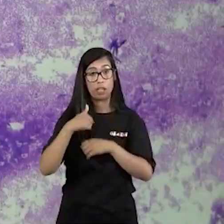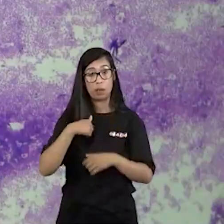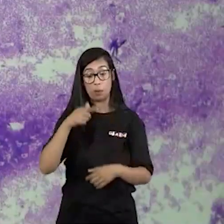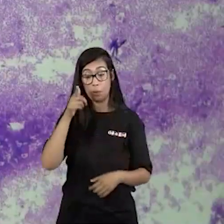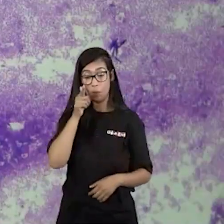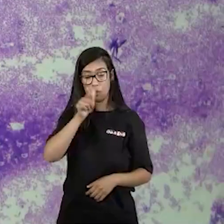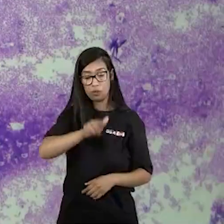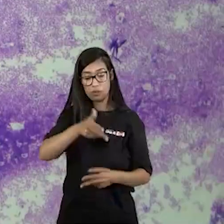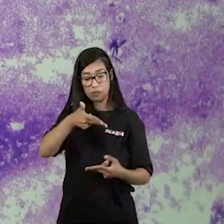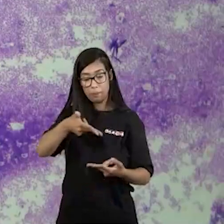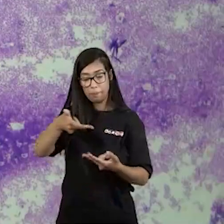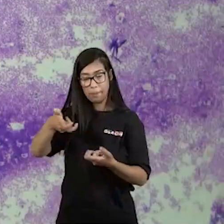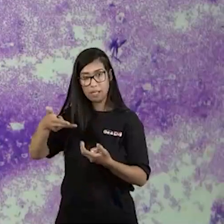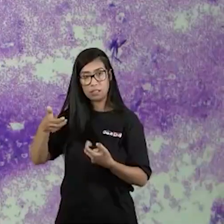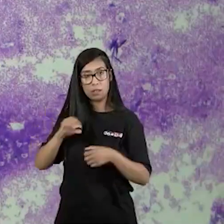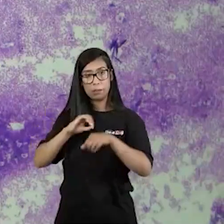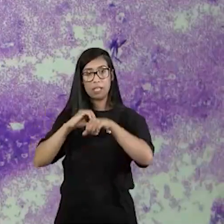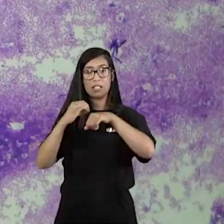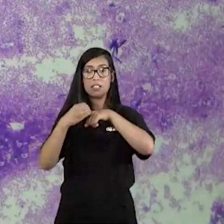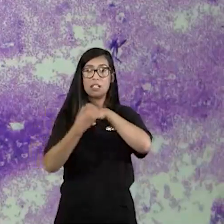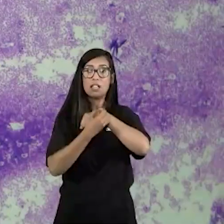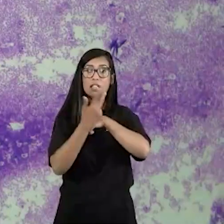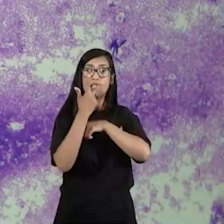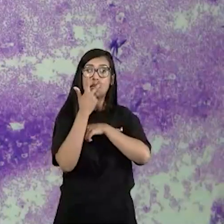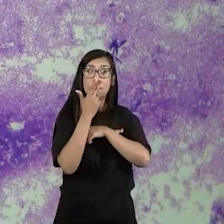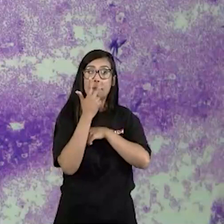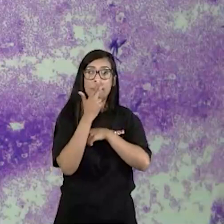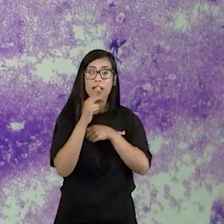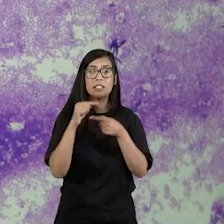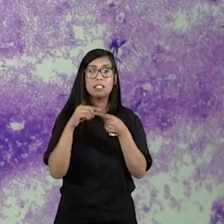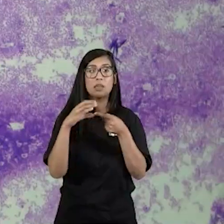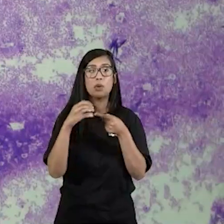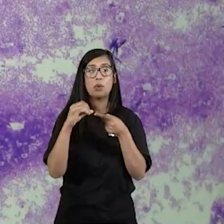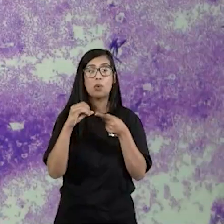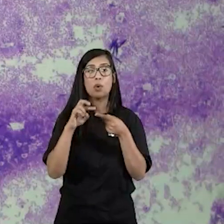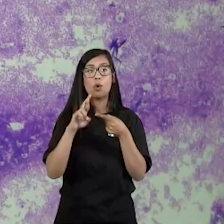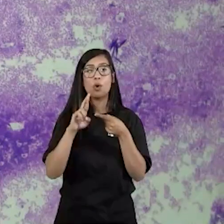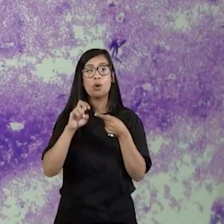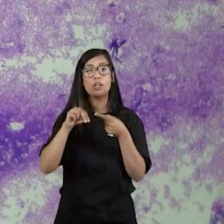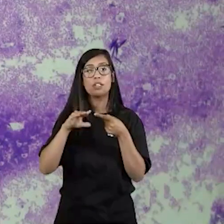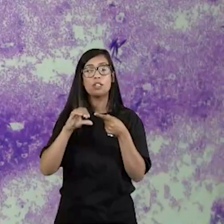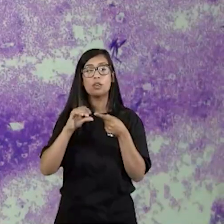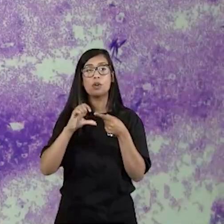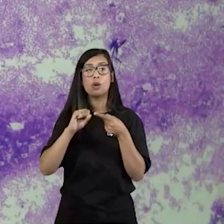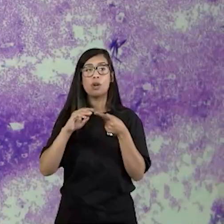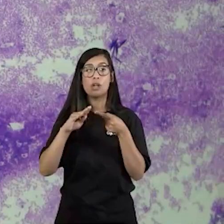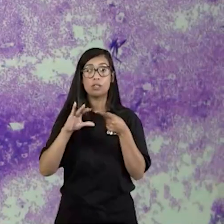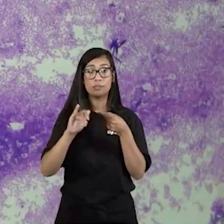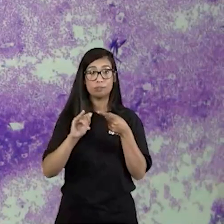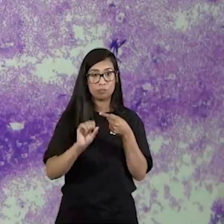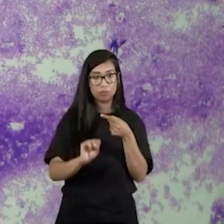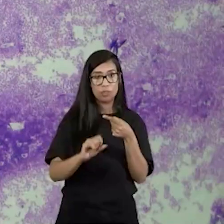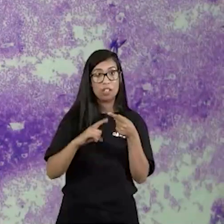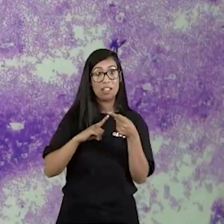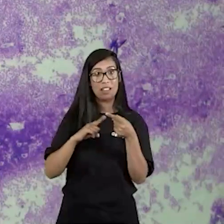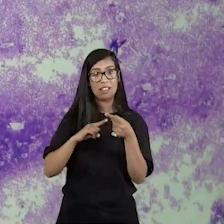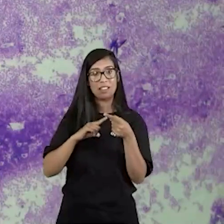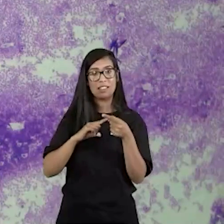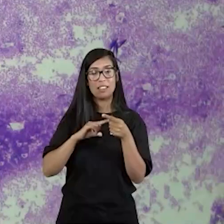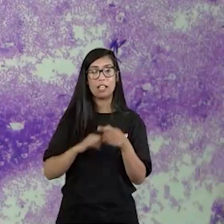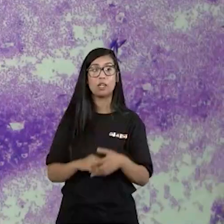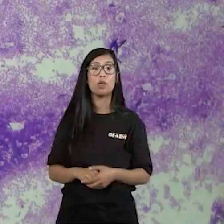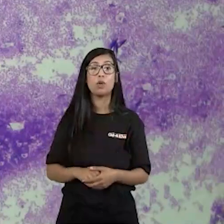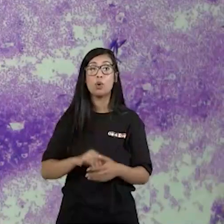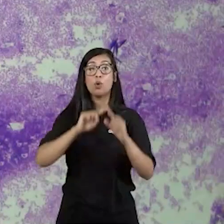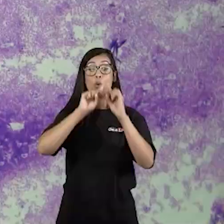essas células que pareciam ser os corneócitos, aqui os corneócitos, elas têm um núcleo central. E elas